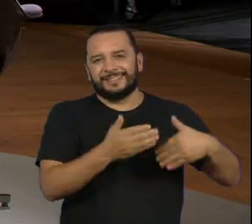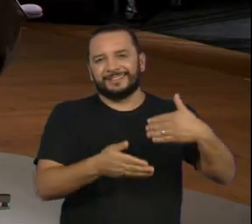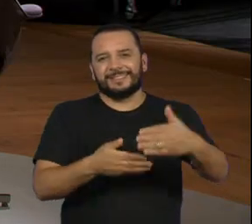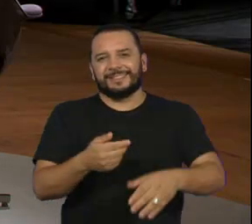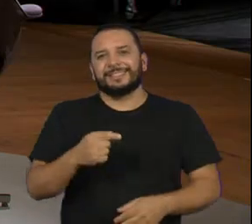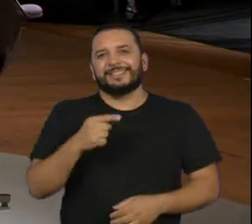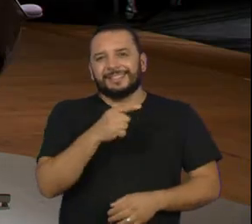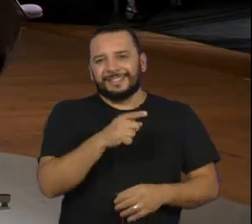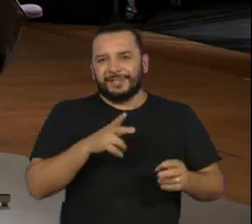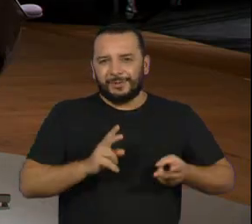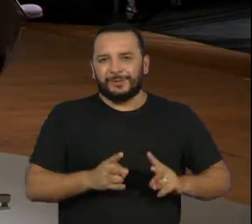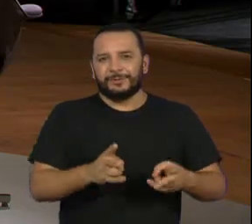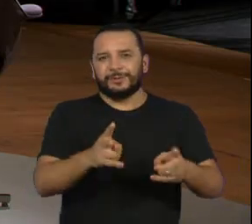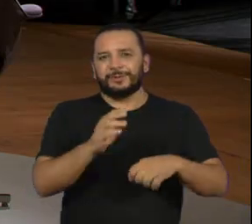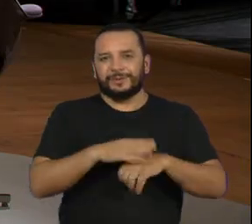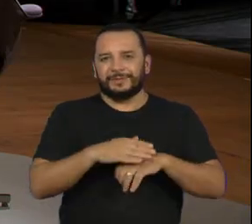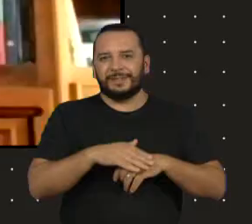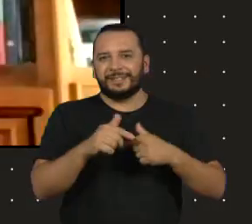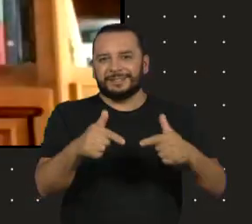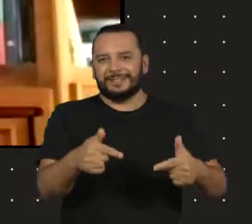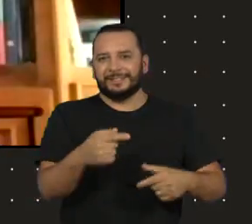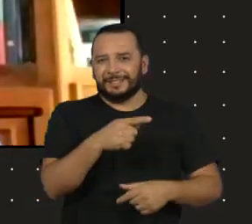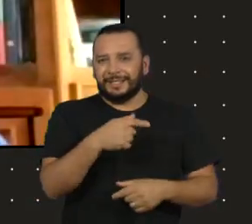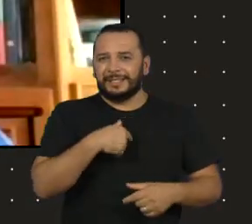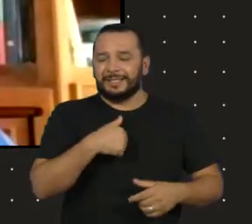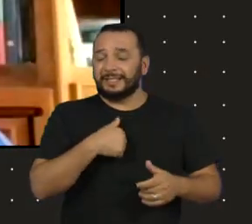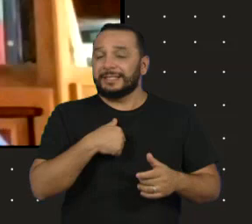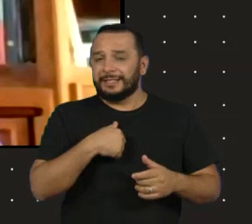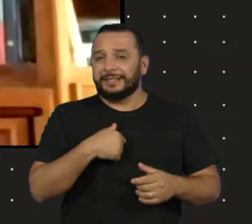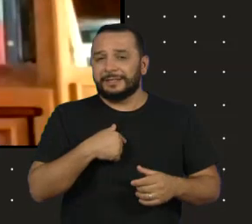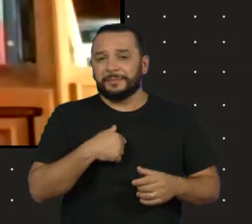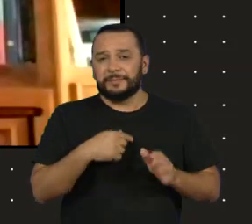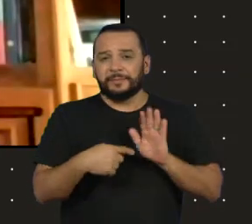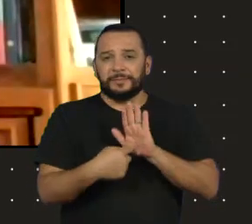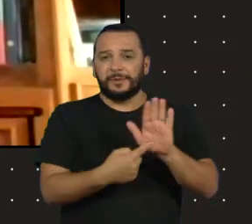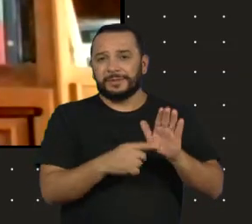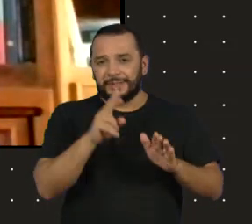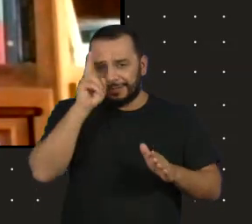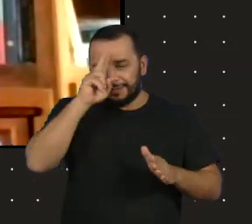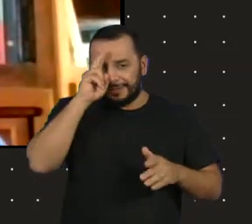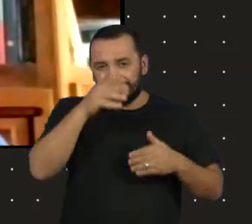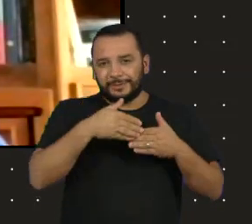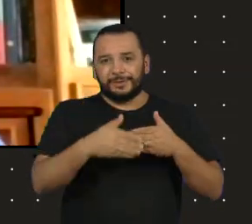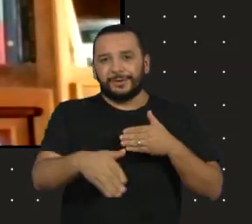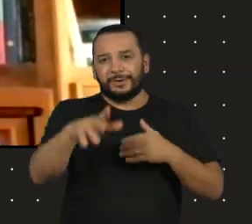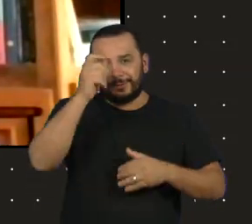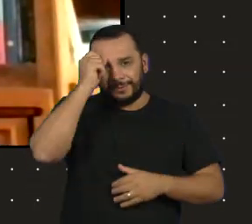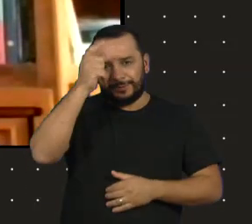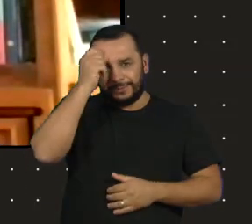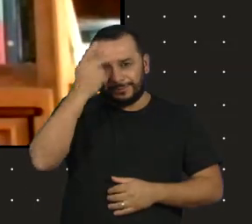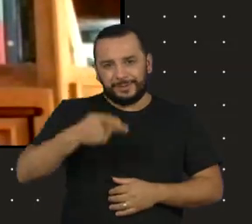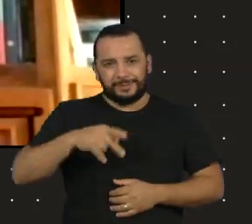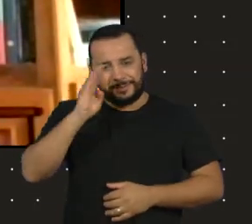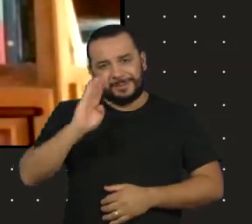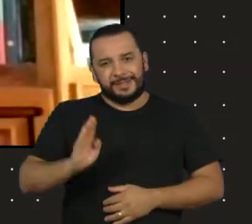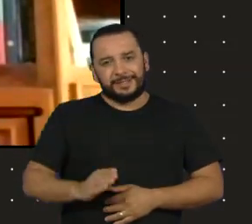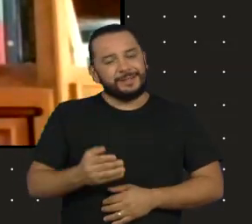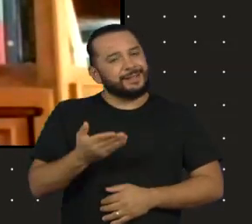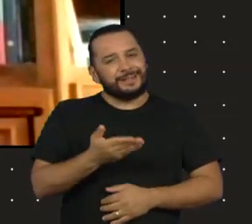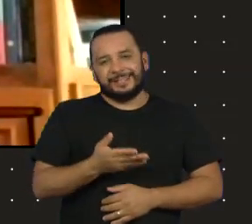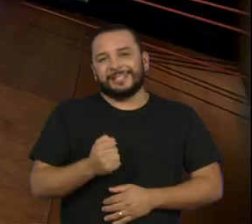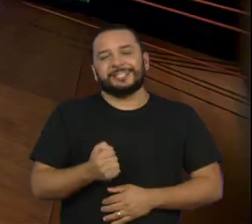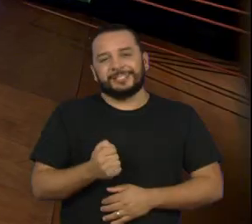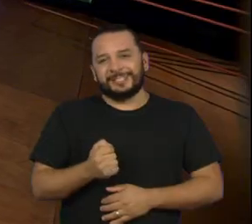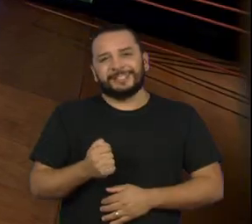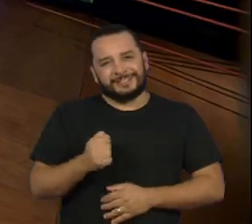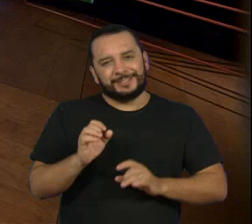carreira e pelo que ele continua fazendo e pelo que ele representa para a nossa história, para a nossa cultura brasileira. Ele